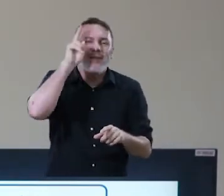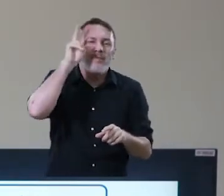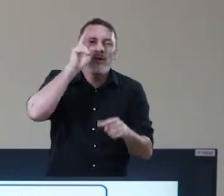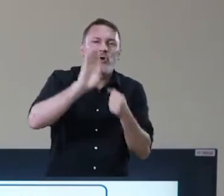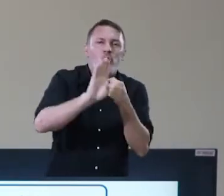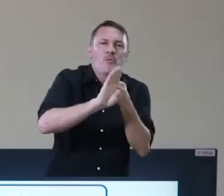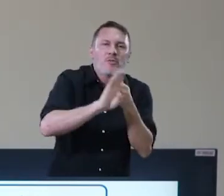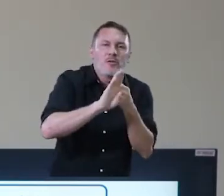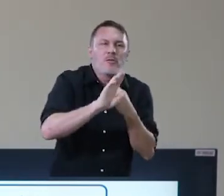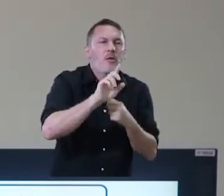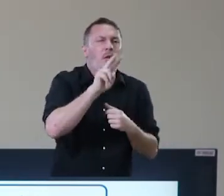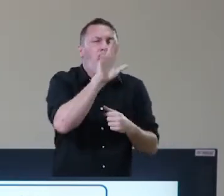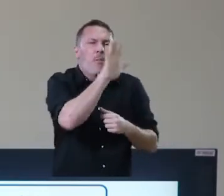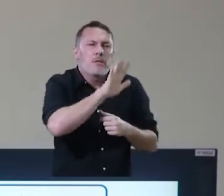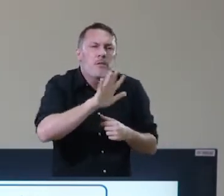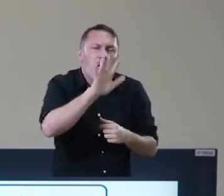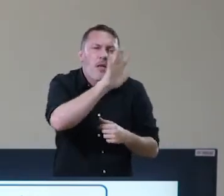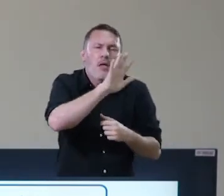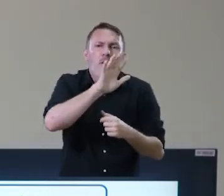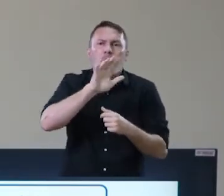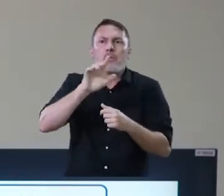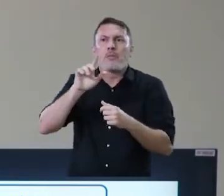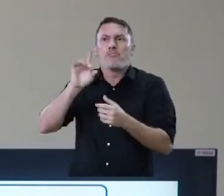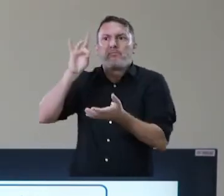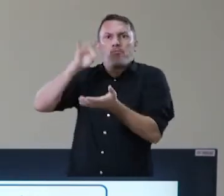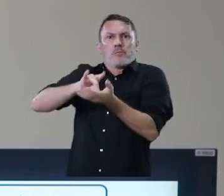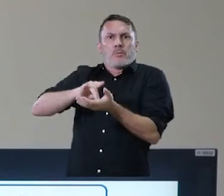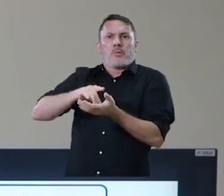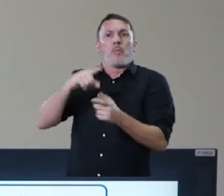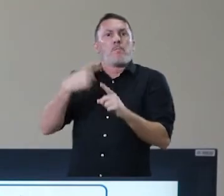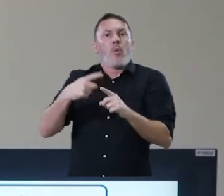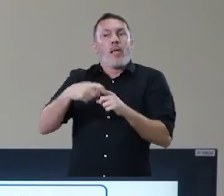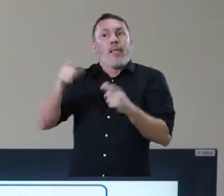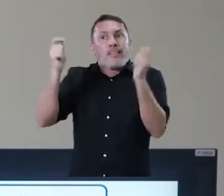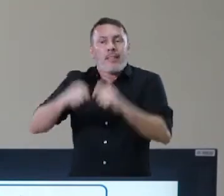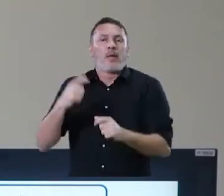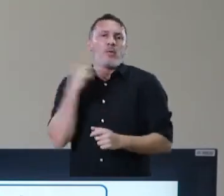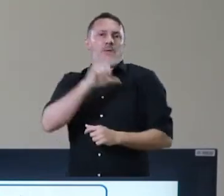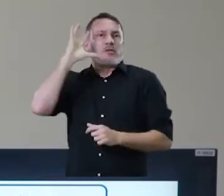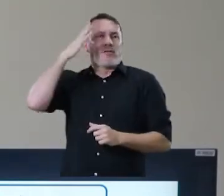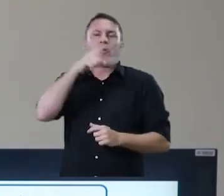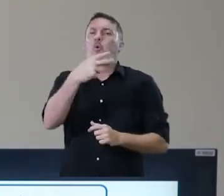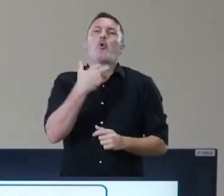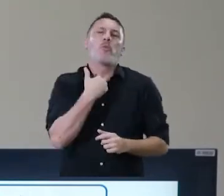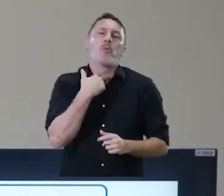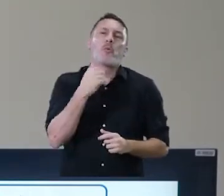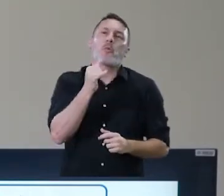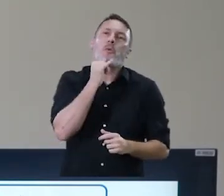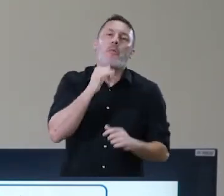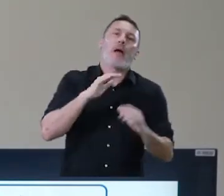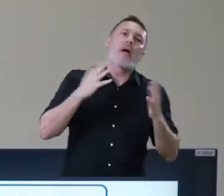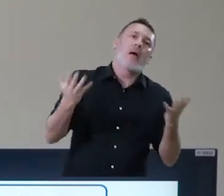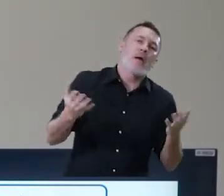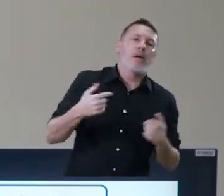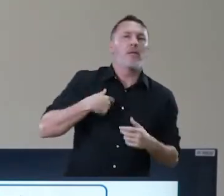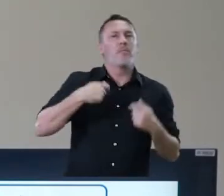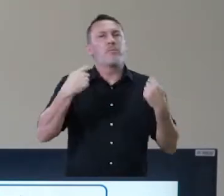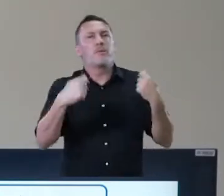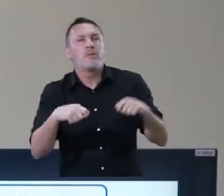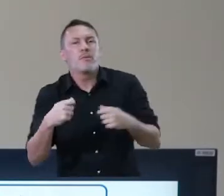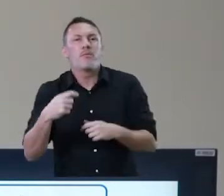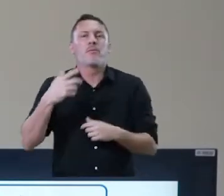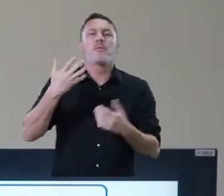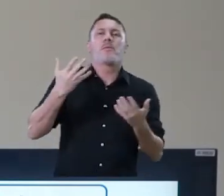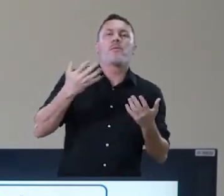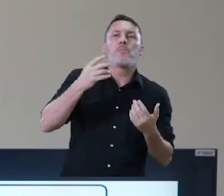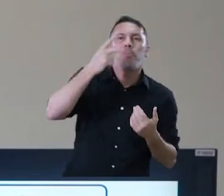Lembra do substantivo? Abstrato e concreto. Precisa ser concreto, precisa ser passivo de executar. Você não pode falar, ah, preciso